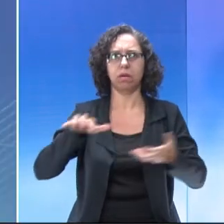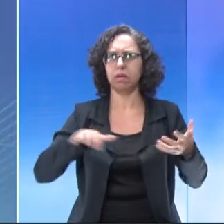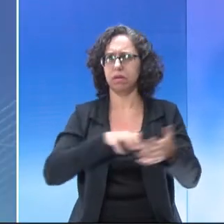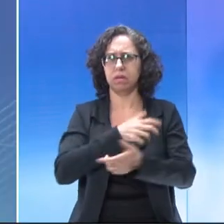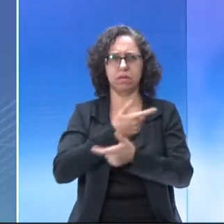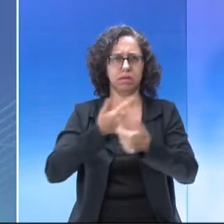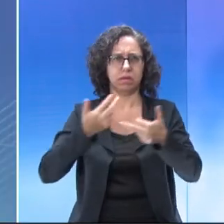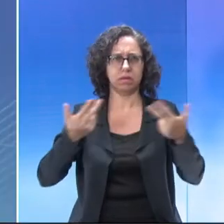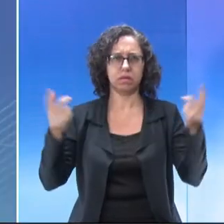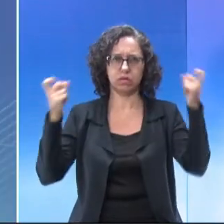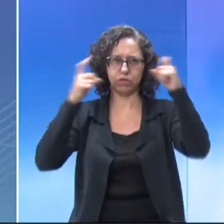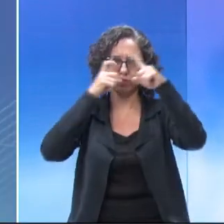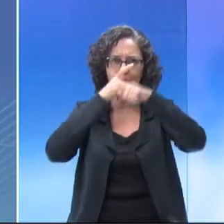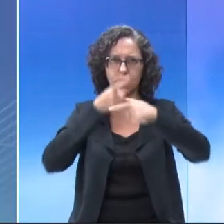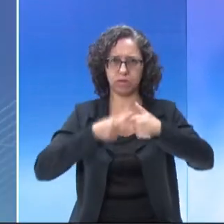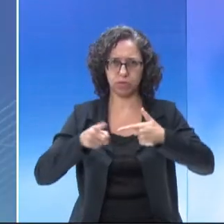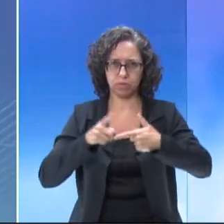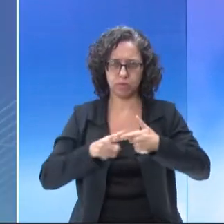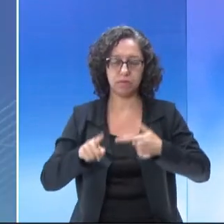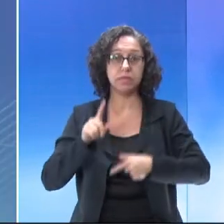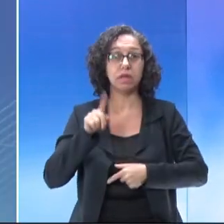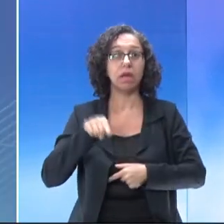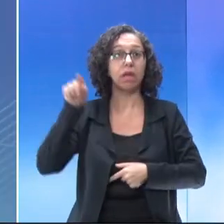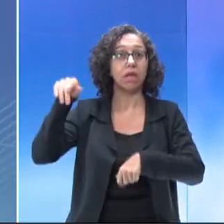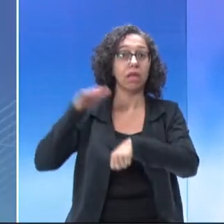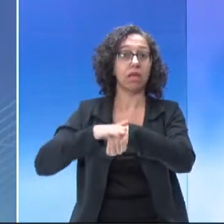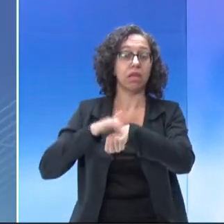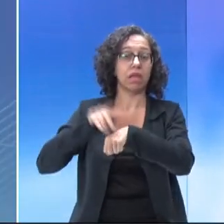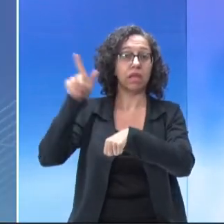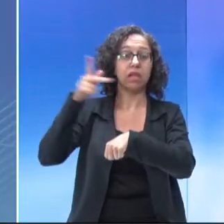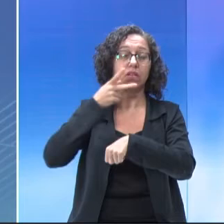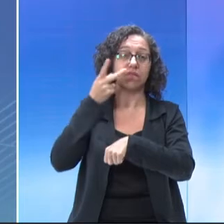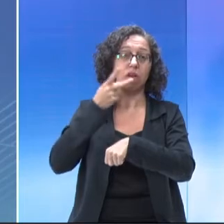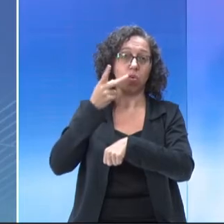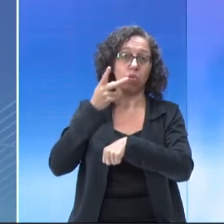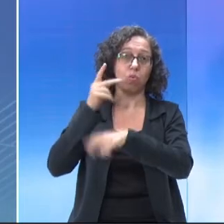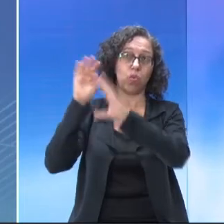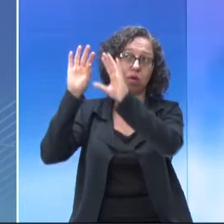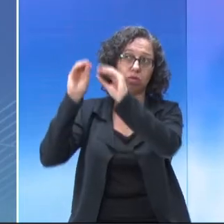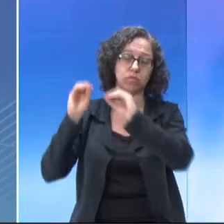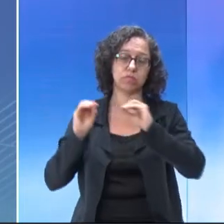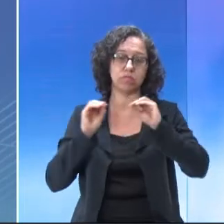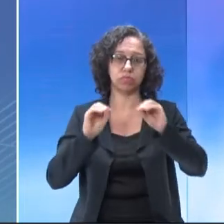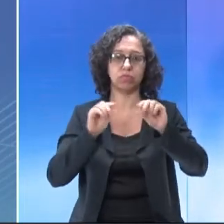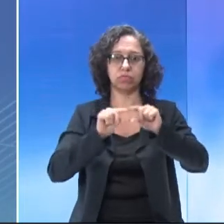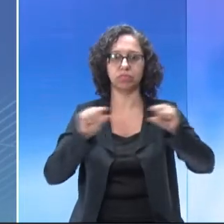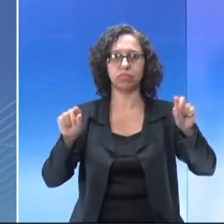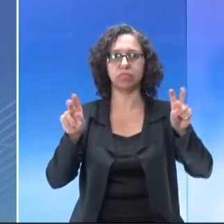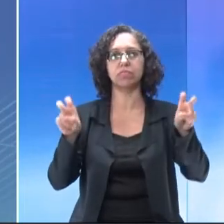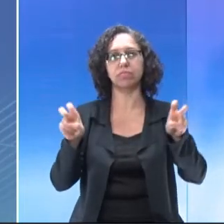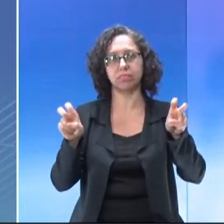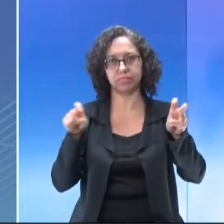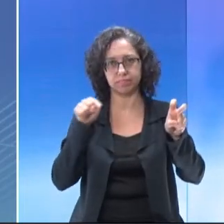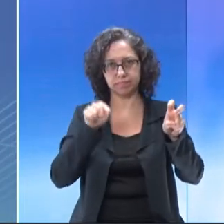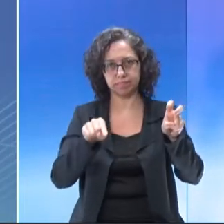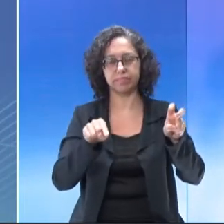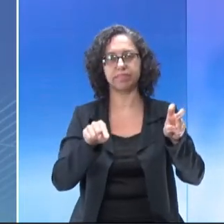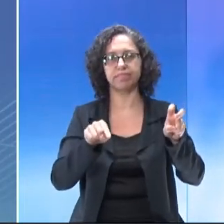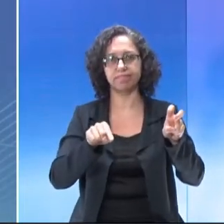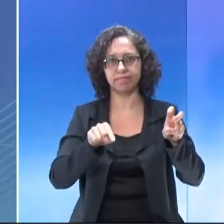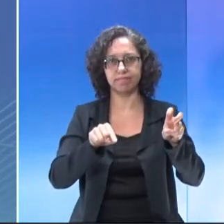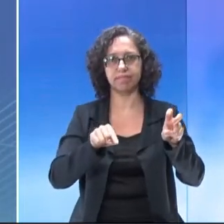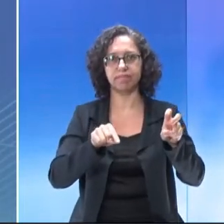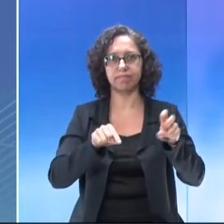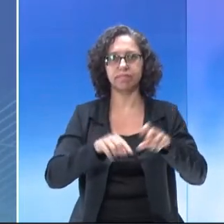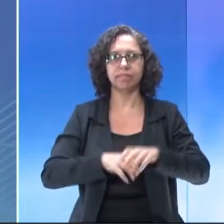uma citação direta. Por que eu falo direta? Porque alguém disse aquilo, né, direto de